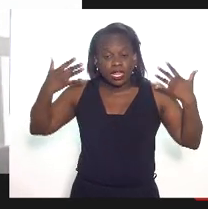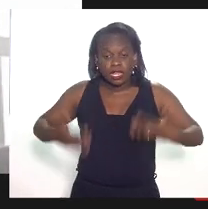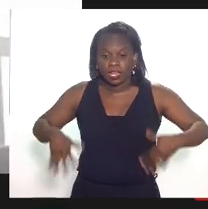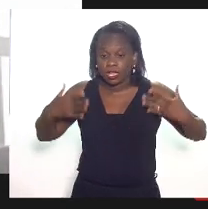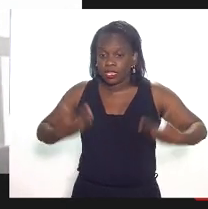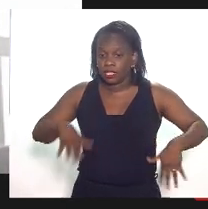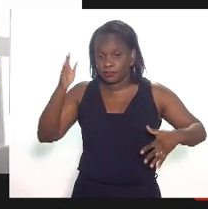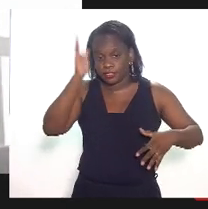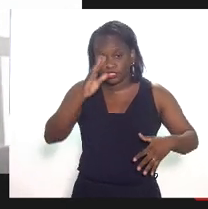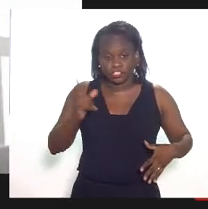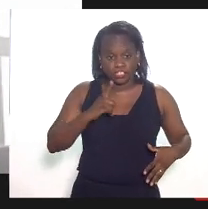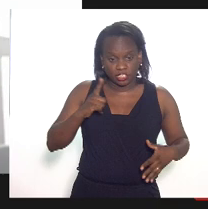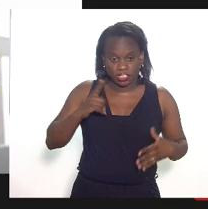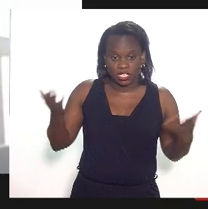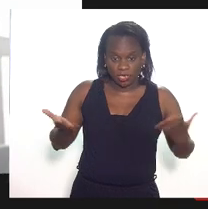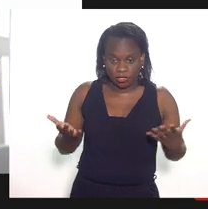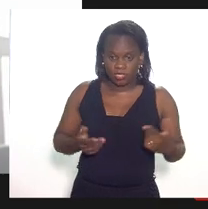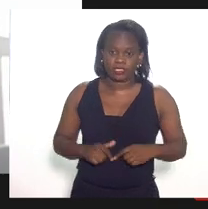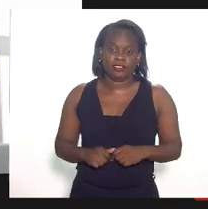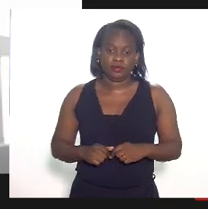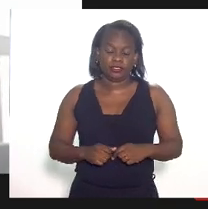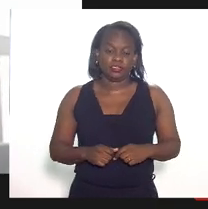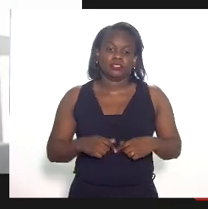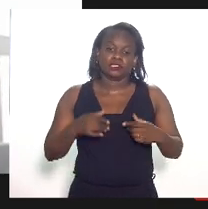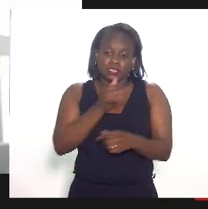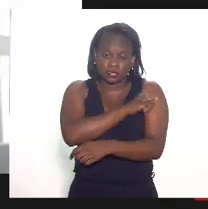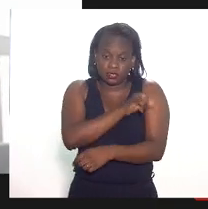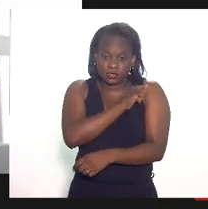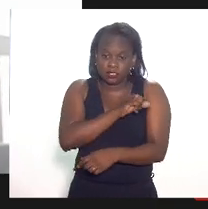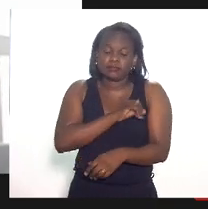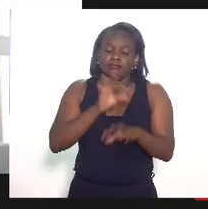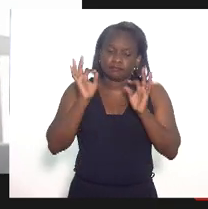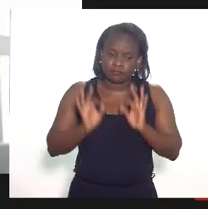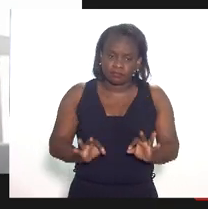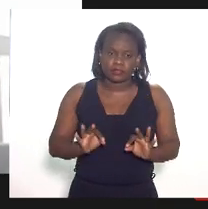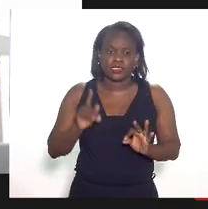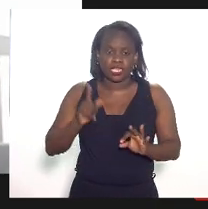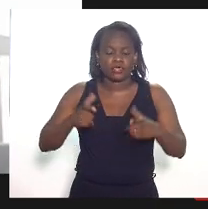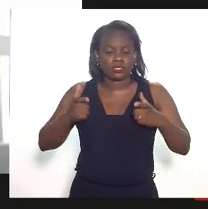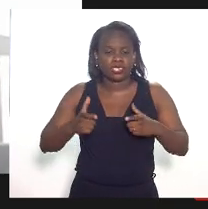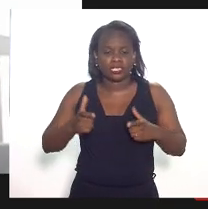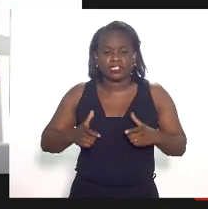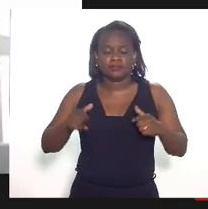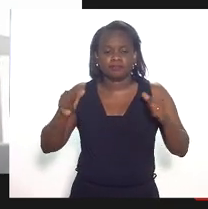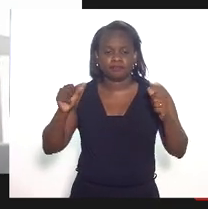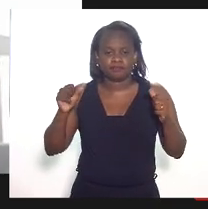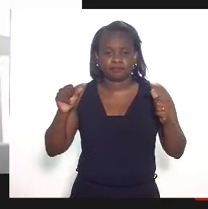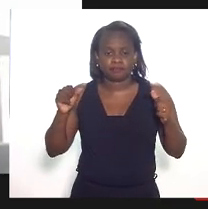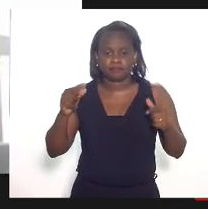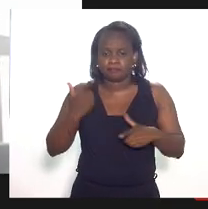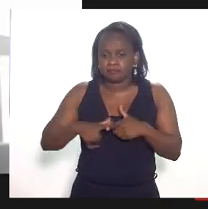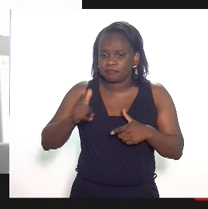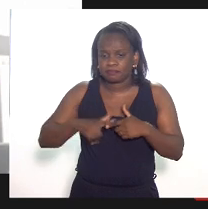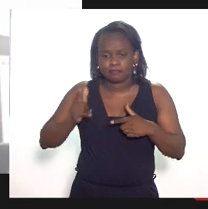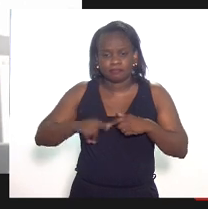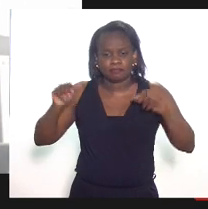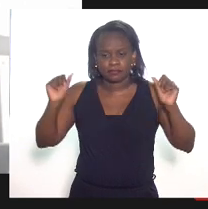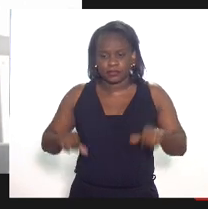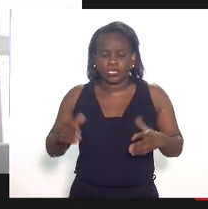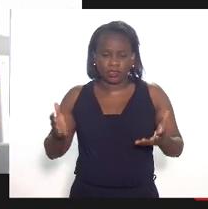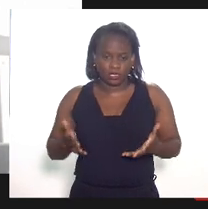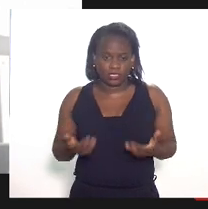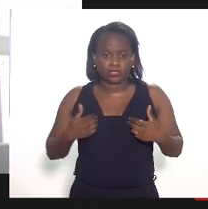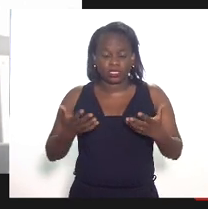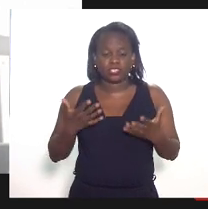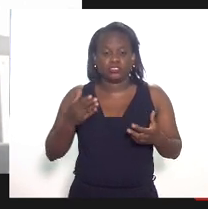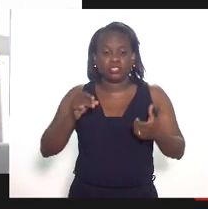que o Brasil está vivendo nesse momento. E o Rio de Janeiro, com certeza, é um dos lugares mais problemáticos nesse momento. Eu